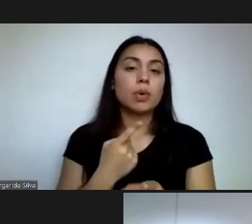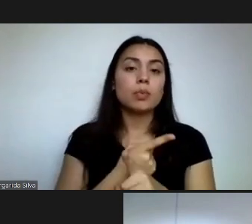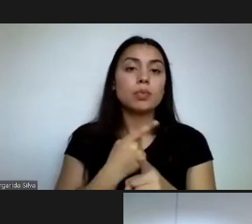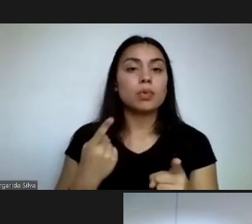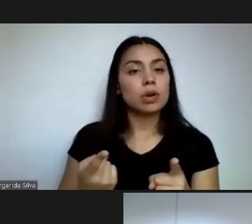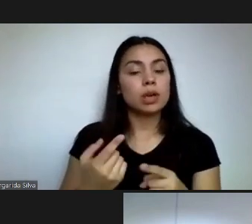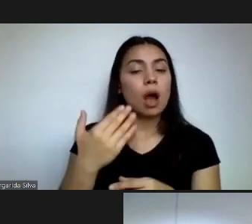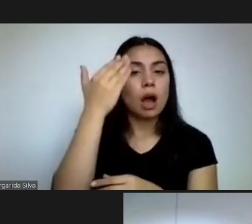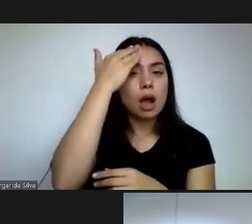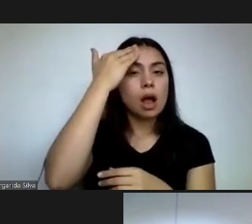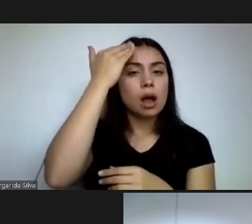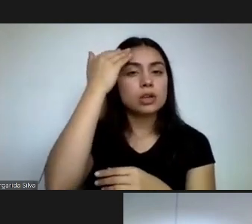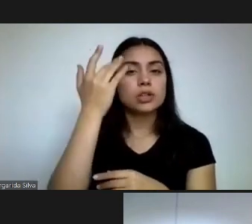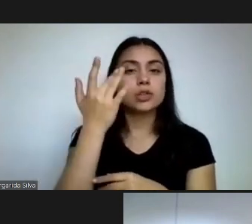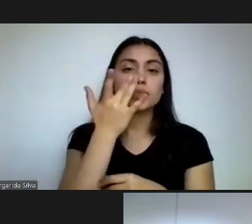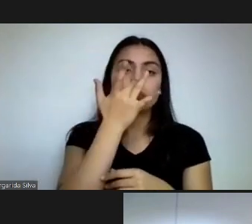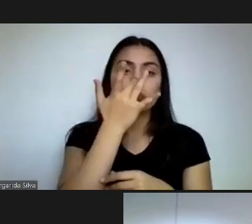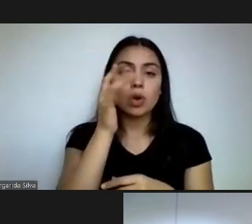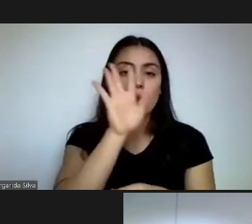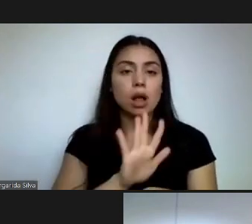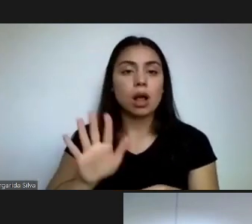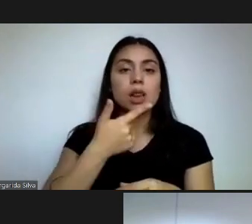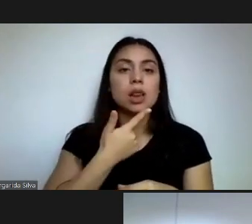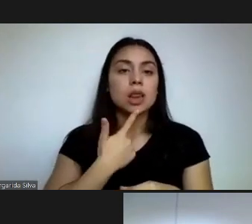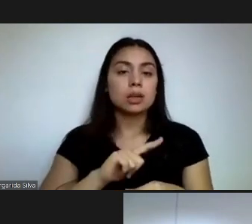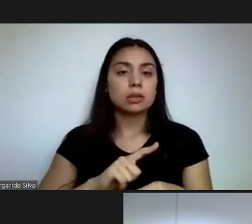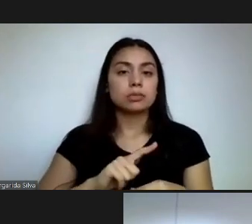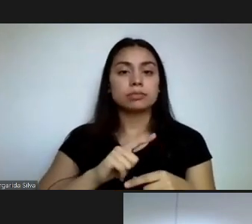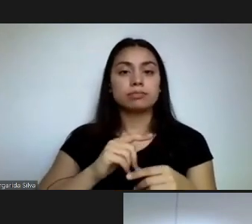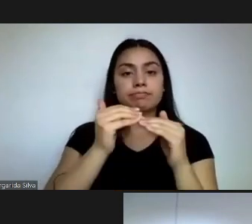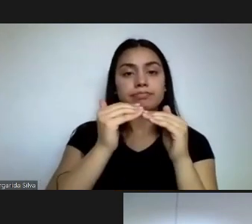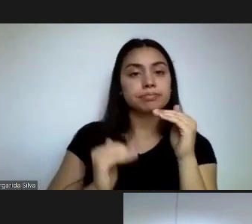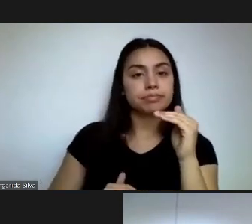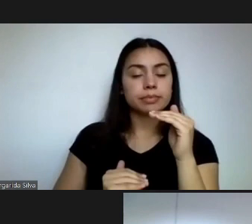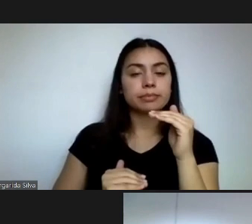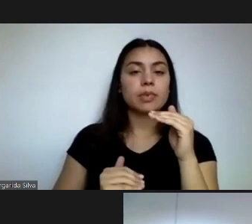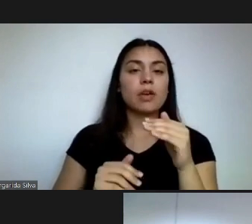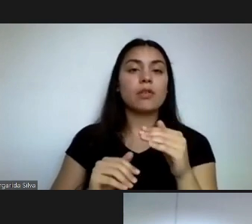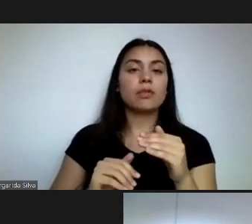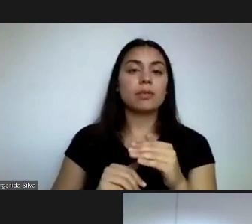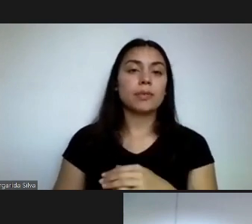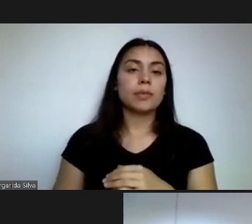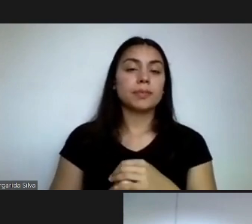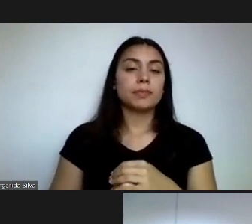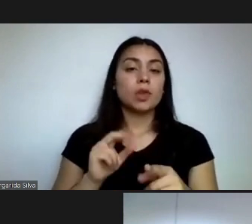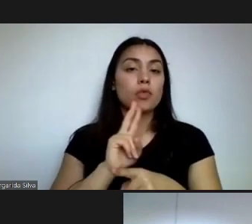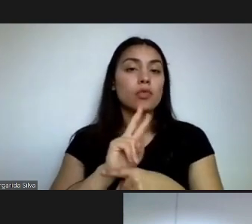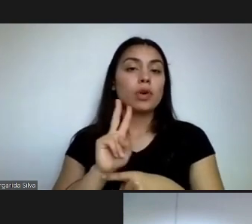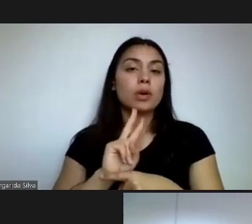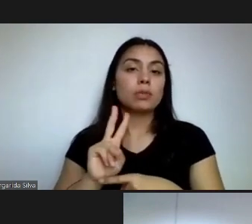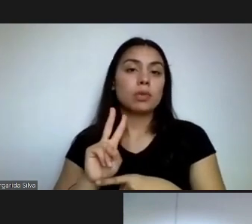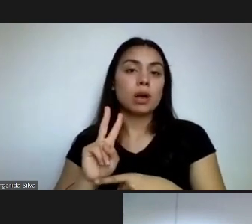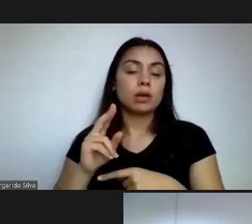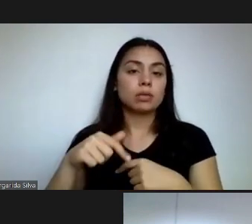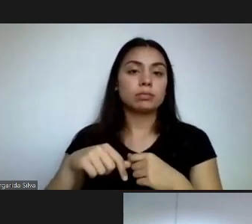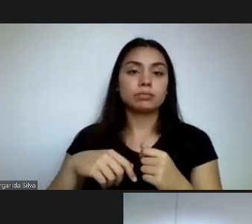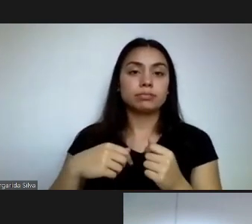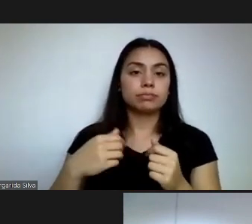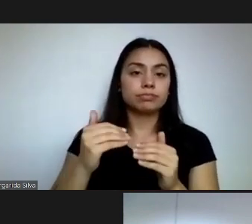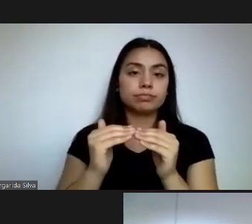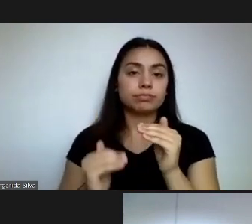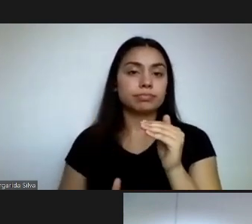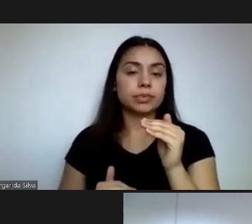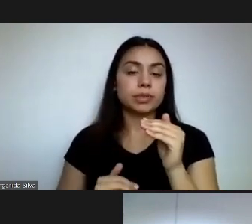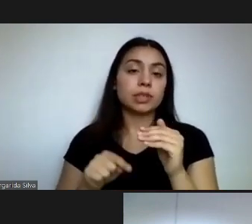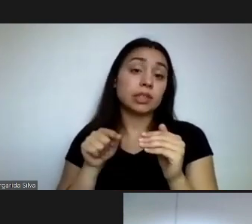de vocabulário em termos de científico e de necessidades de mercado global, independentemente disso ser uma representação e um